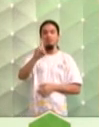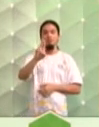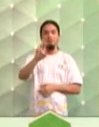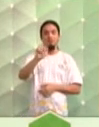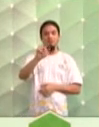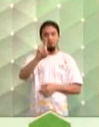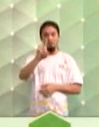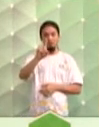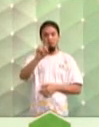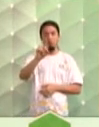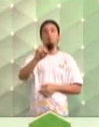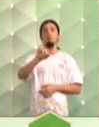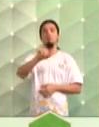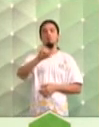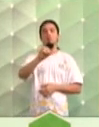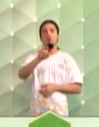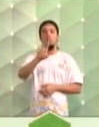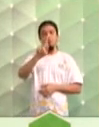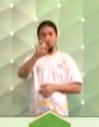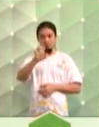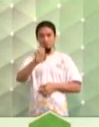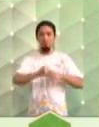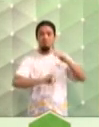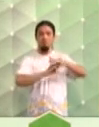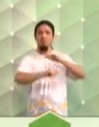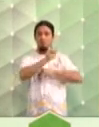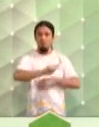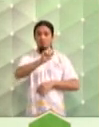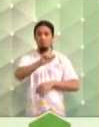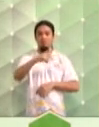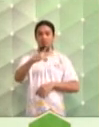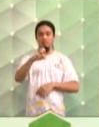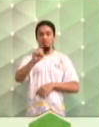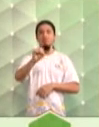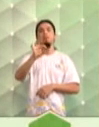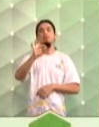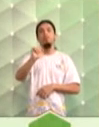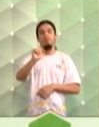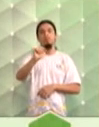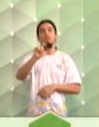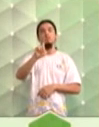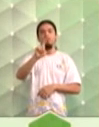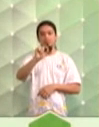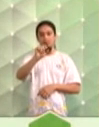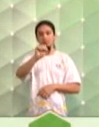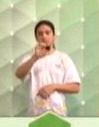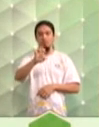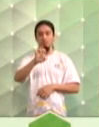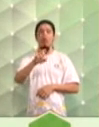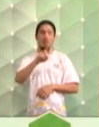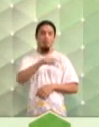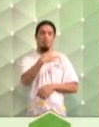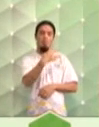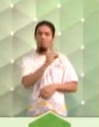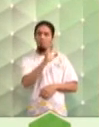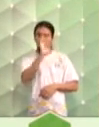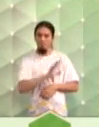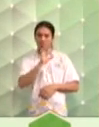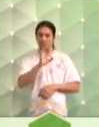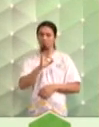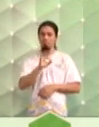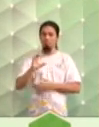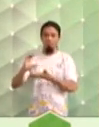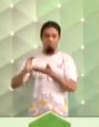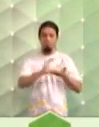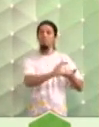Alcacepair Filho, a Associação Pestalozzi do Amazonas levou R$2.000, que é 40% do valor do Eduardo. A Associação Pestalozzi fica no